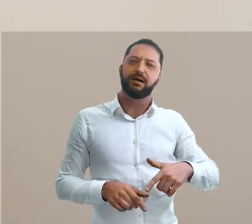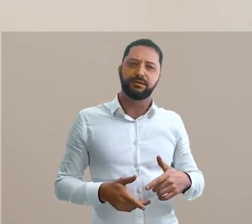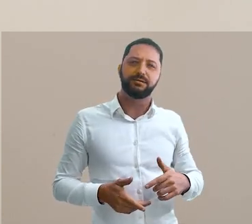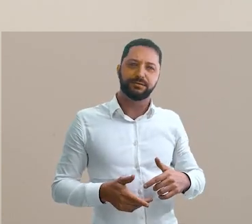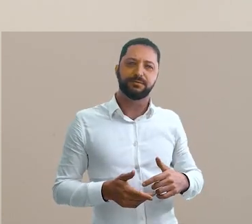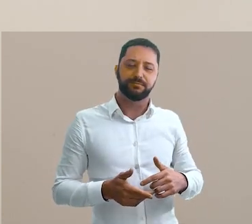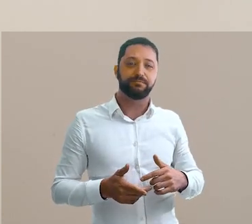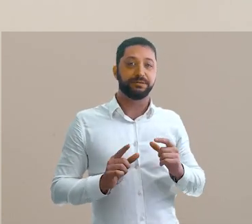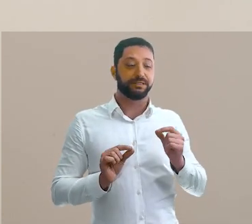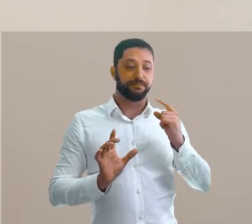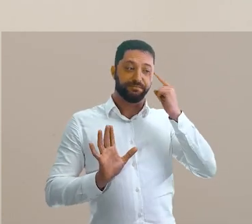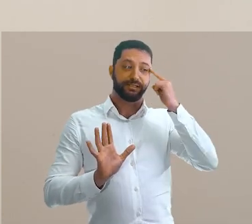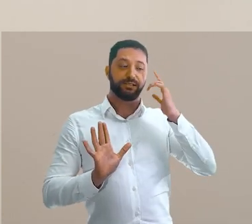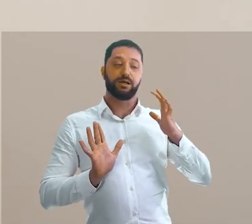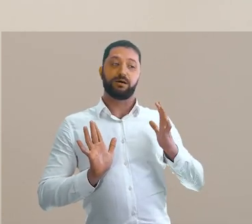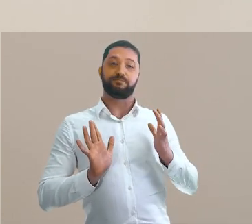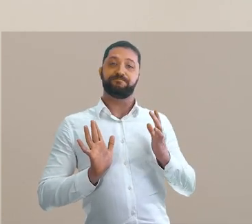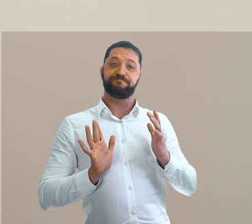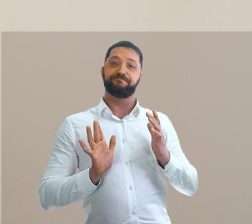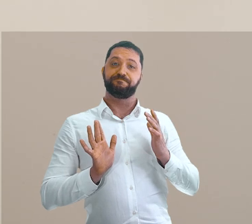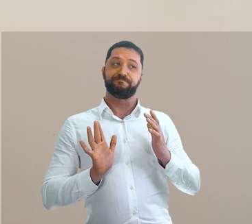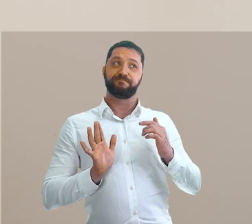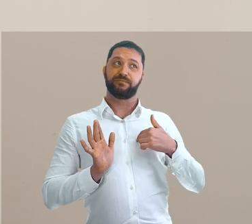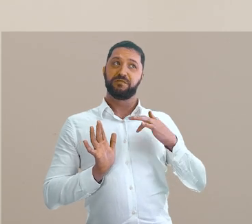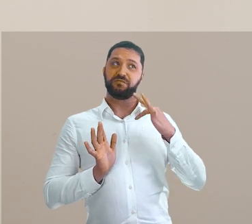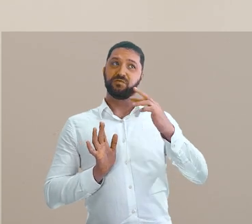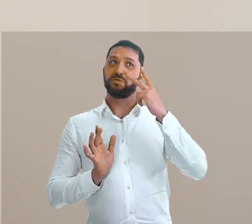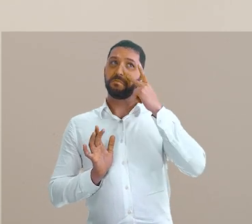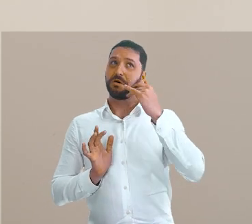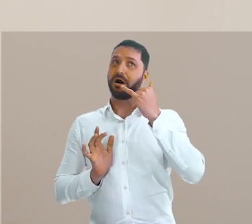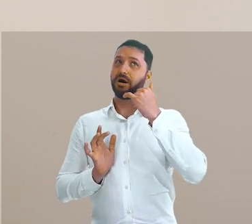lado do pai e da mãe, de, opa,